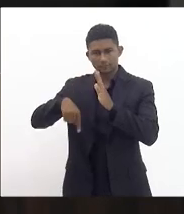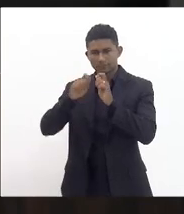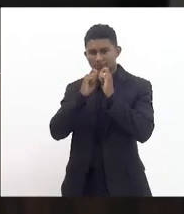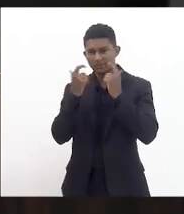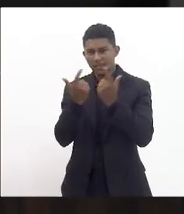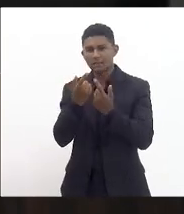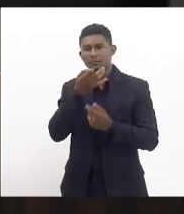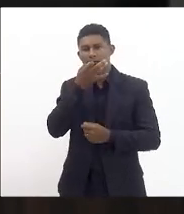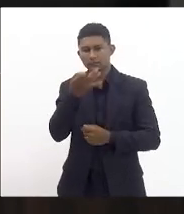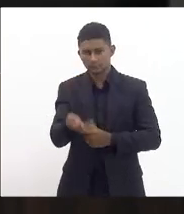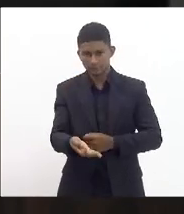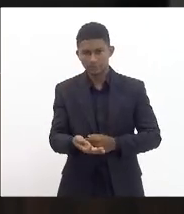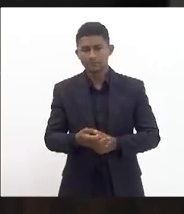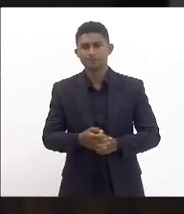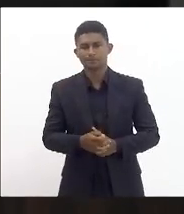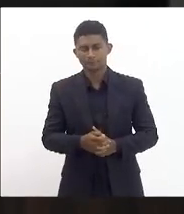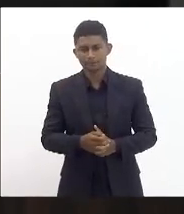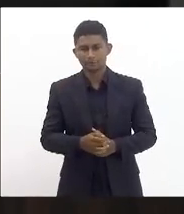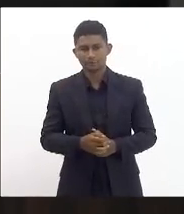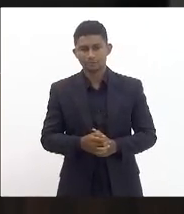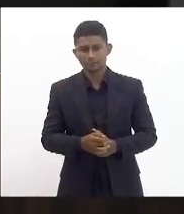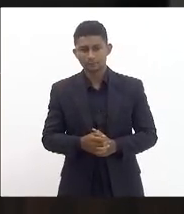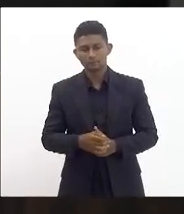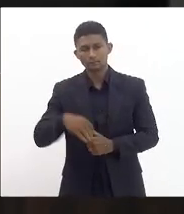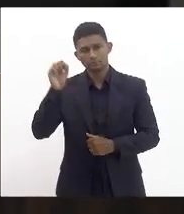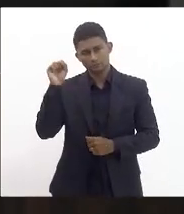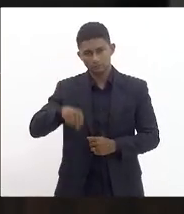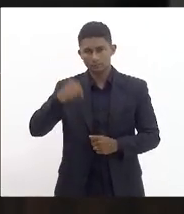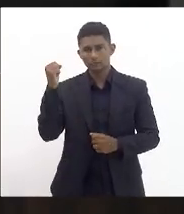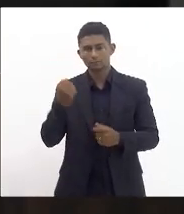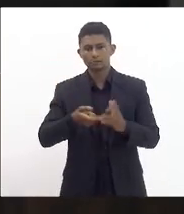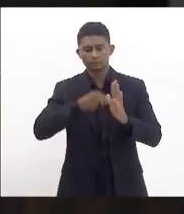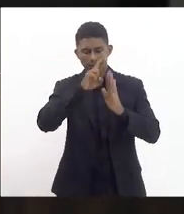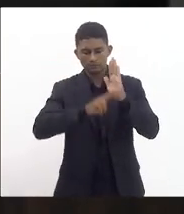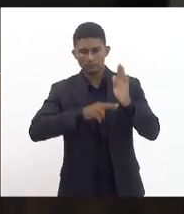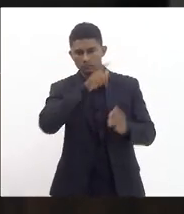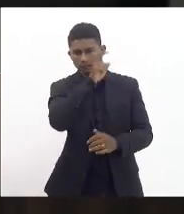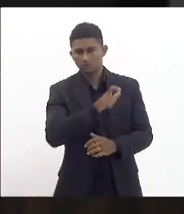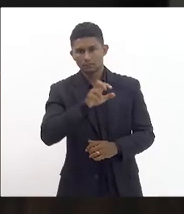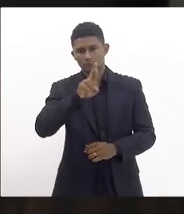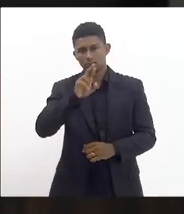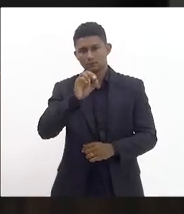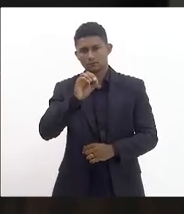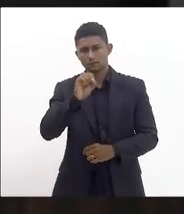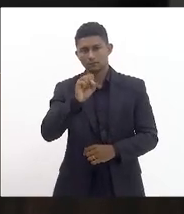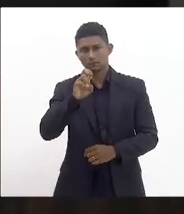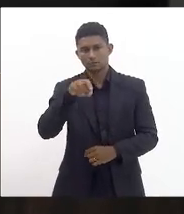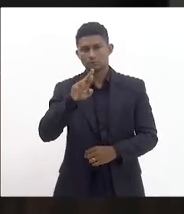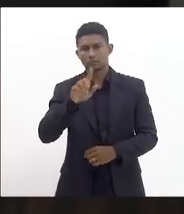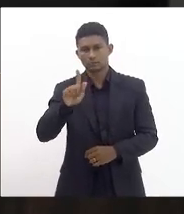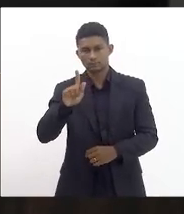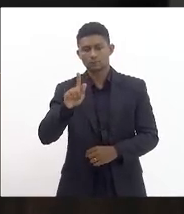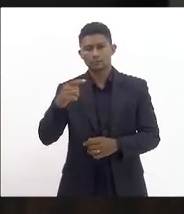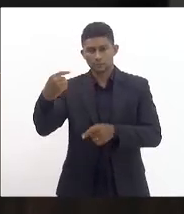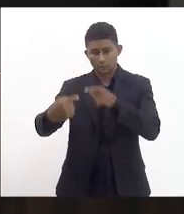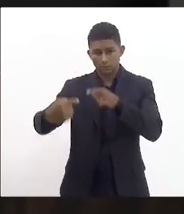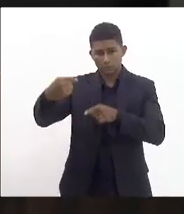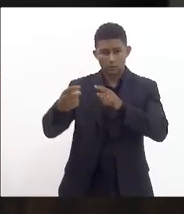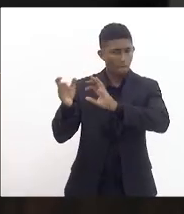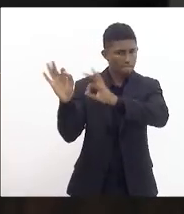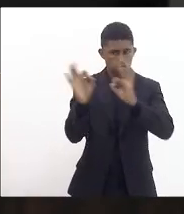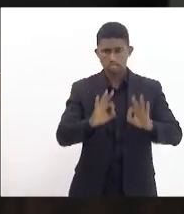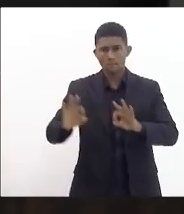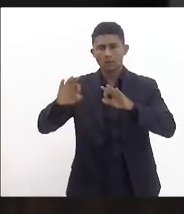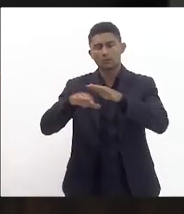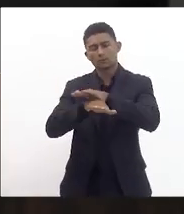Proposições. Normas Internas e Proposições Externas, favorável, relator, deputado Rosenberg Reis. Em discussão, não havendo quem queira discutir,